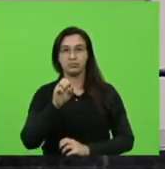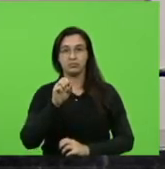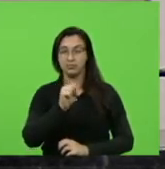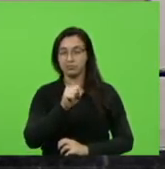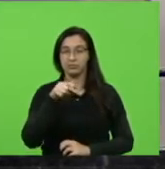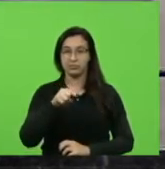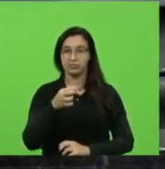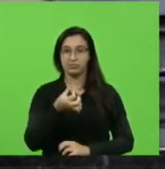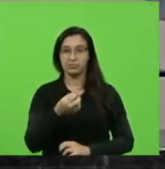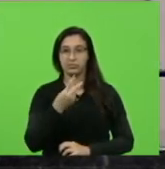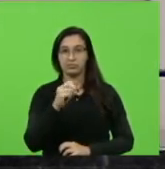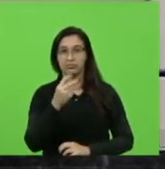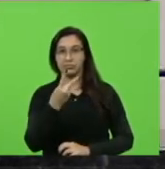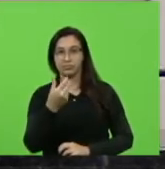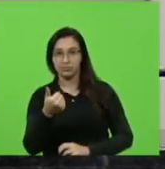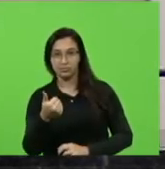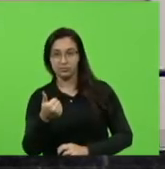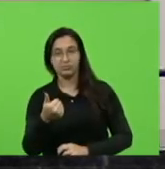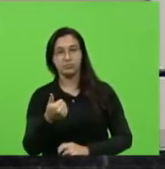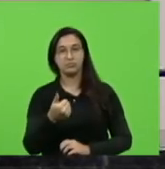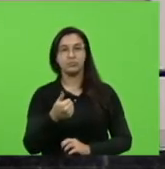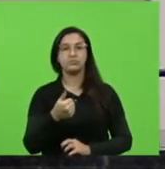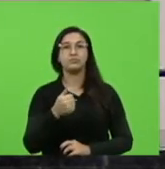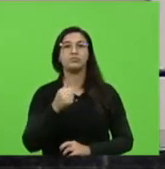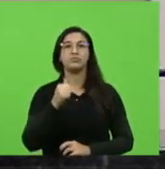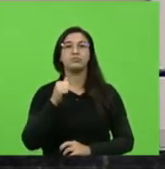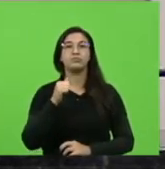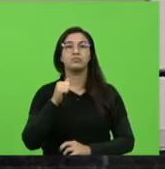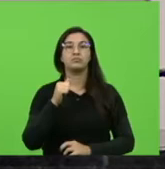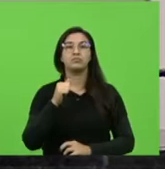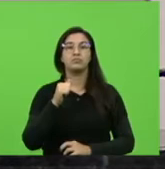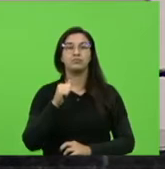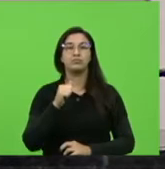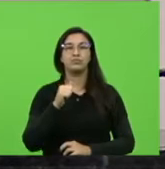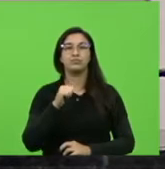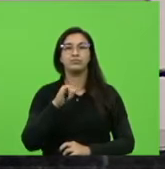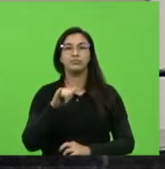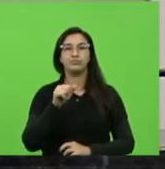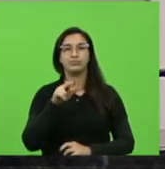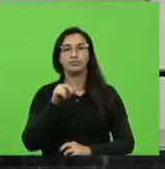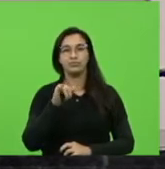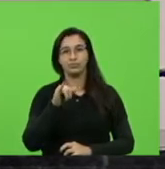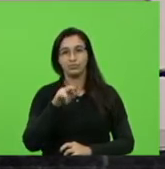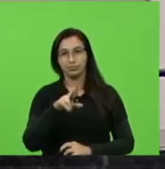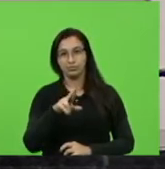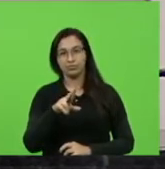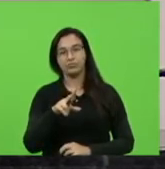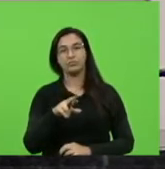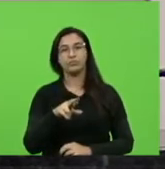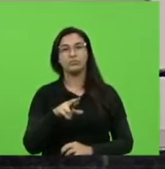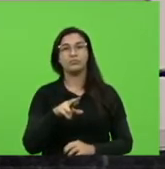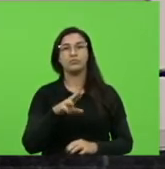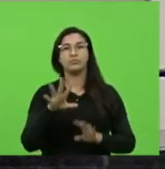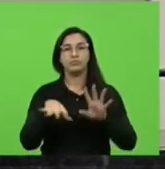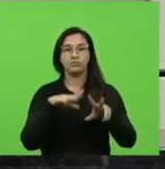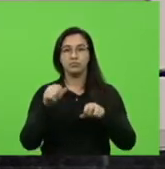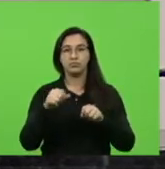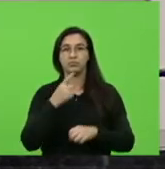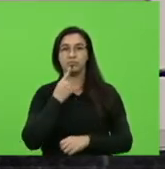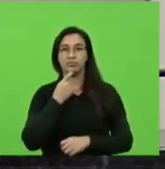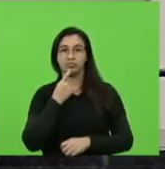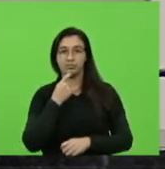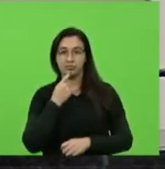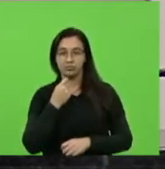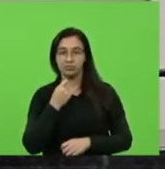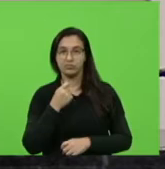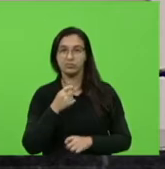48.6/2021, autoria do deputado Jair Mioto, institui o serviço itinerante de coleta de sangue no Estado de Santa Catarina e adota outras providências. Projeto de